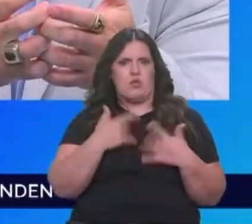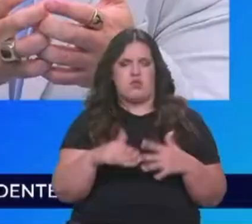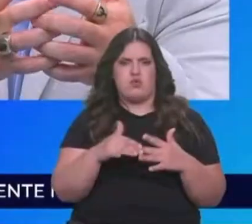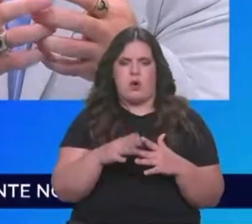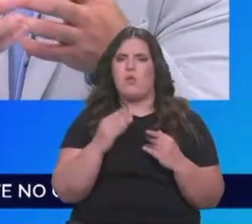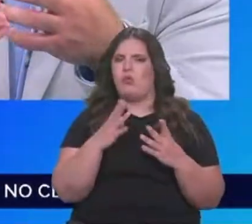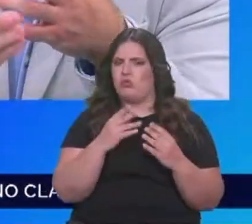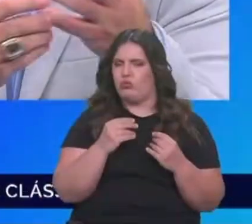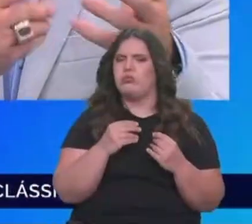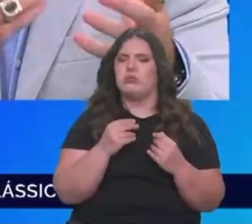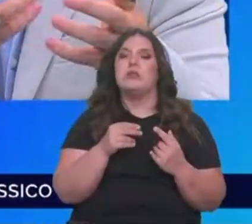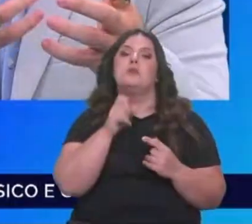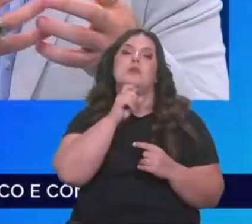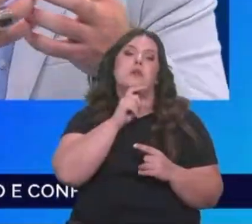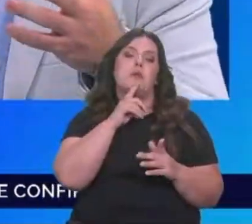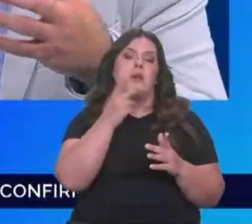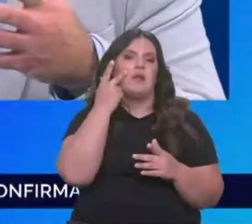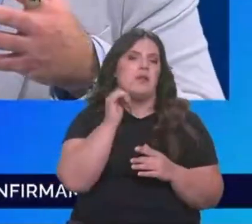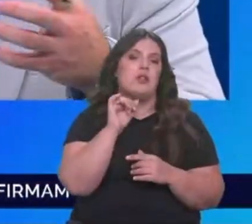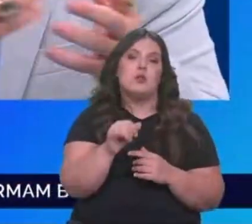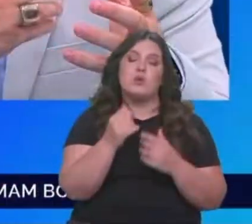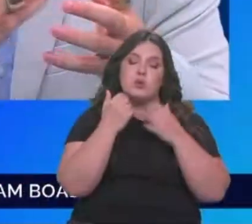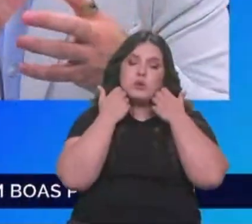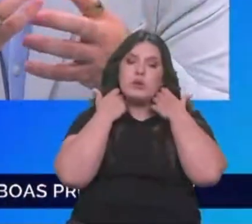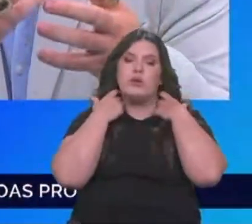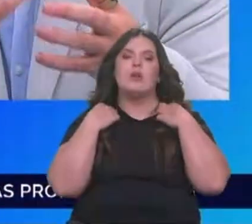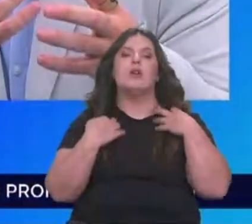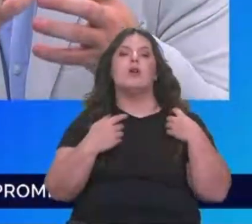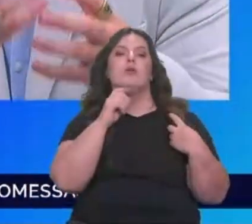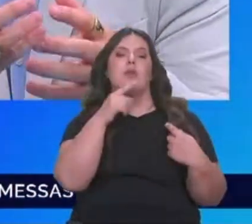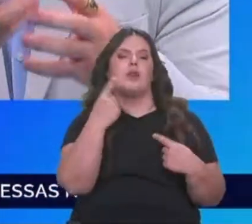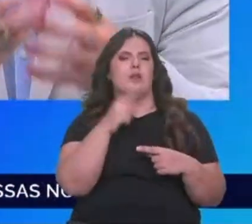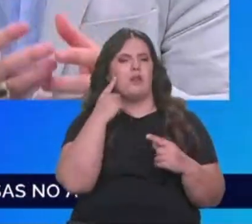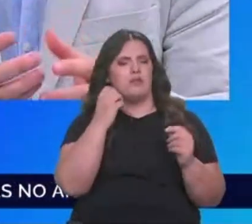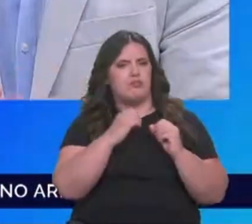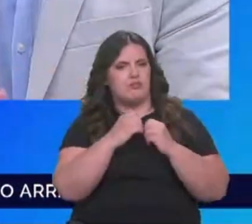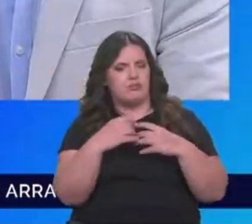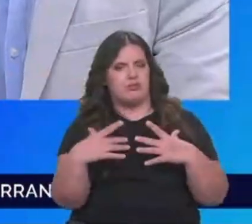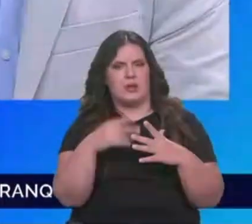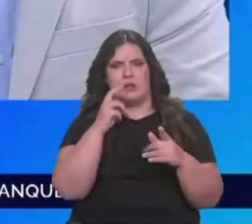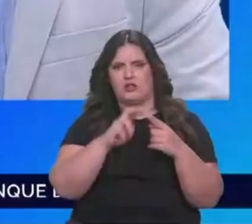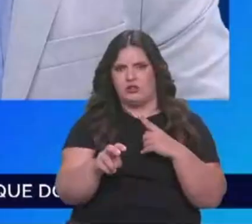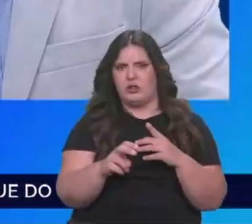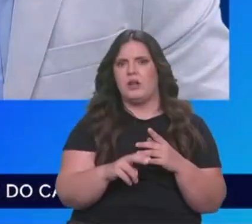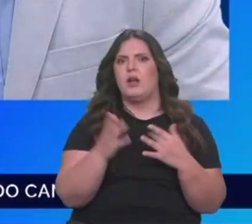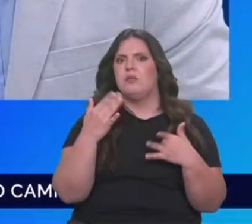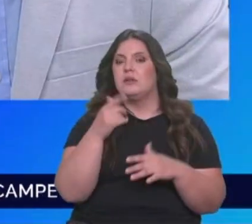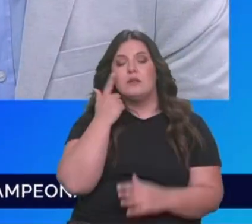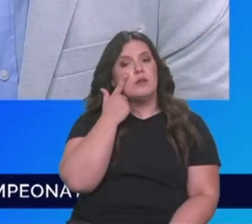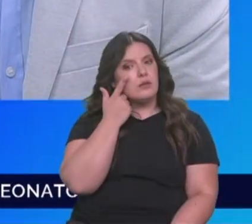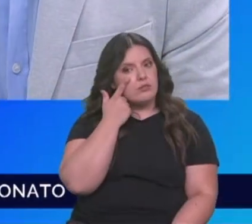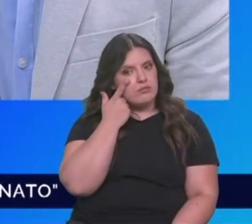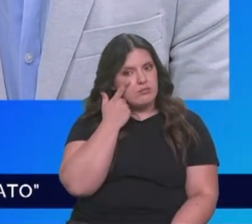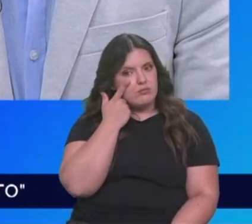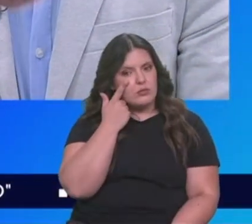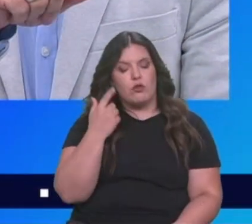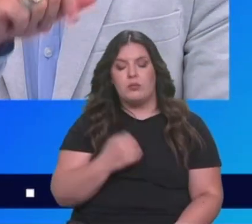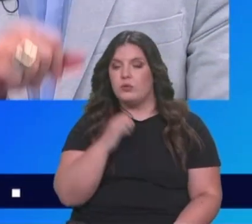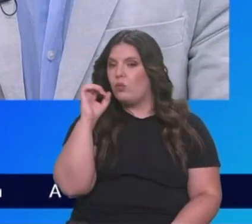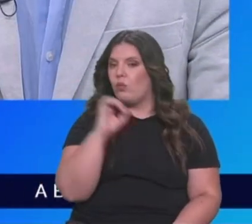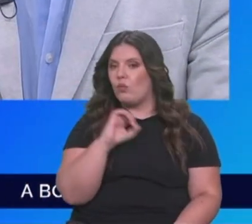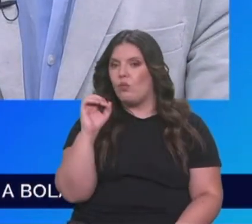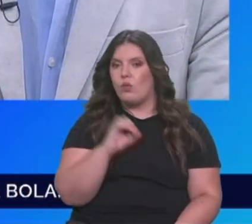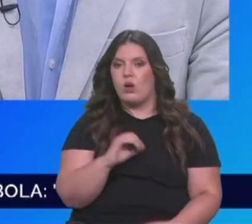extremamente magnéticas que, se calhar, durante a sua vida, podem ter este tipo de rajadas de energia. Mas, atenção, sem nenhuma confirmação.